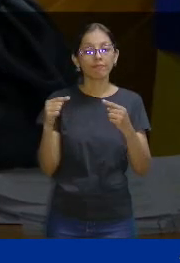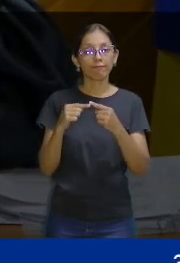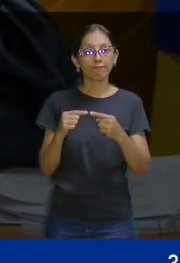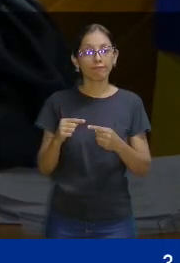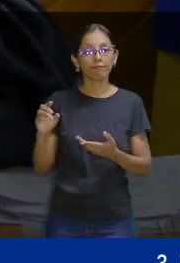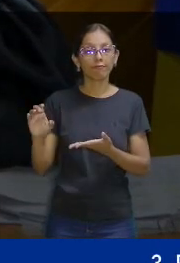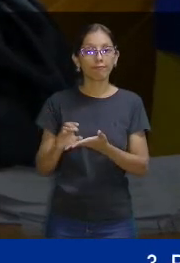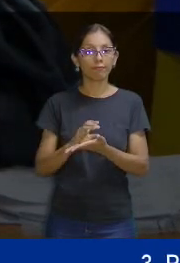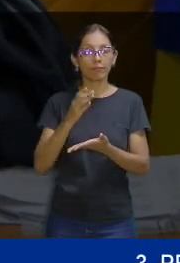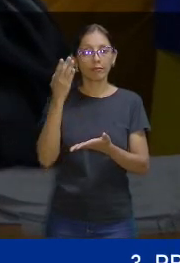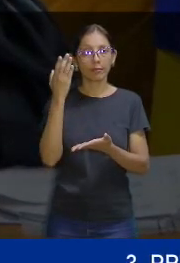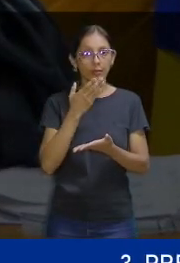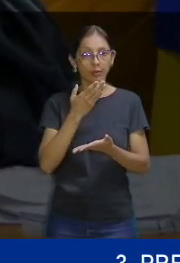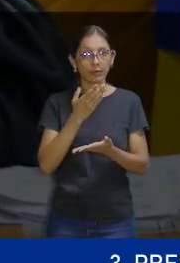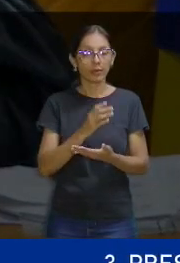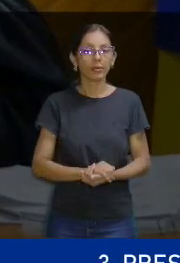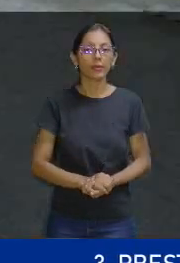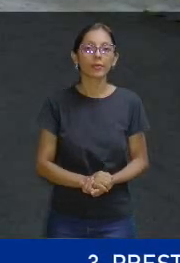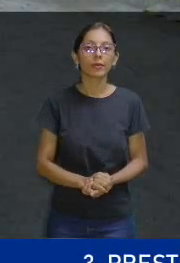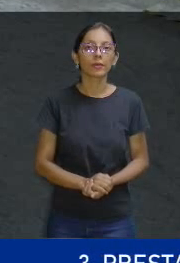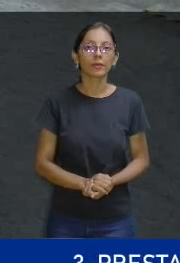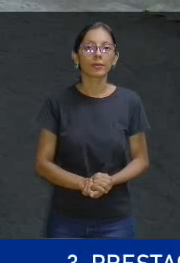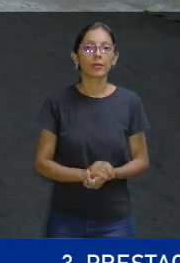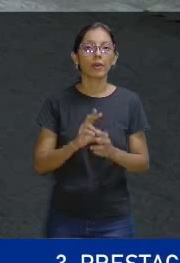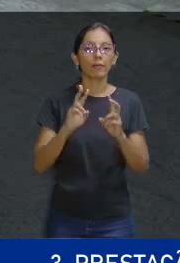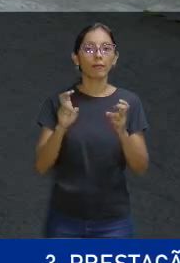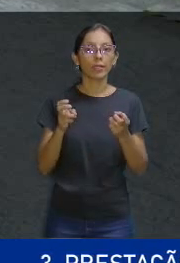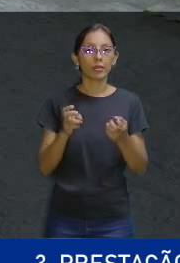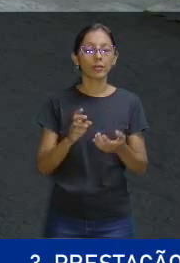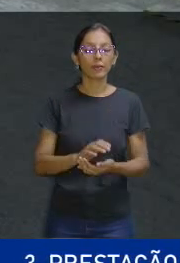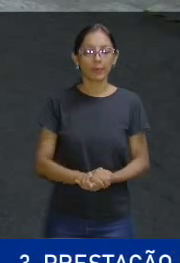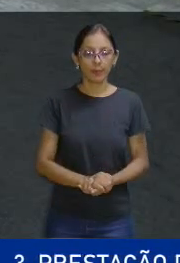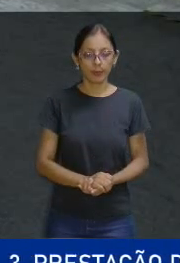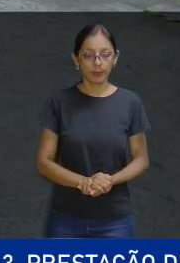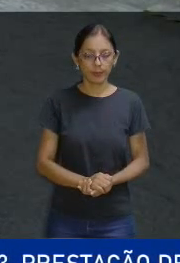é o relatório, senhor presidente. Em tempo,